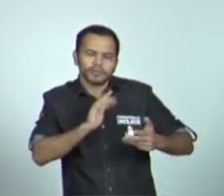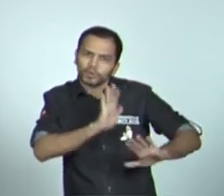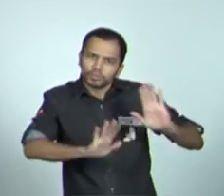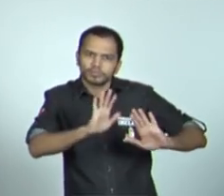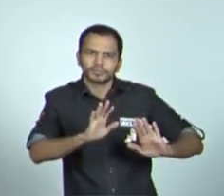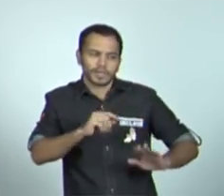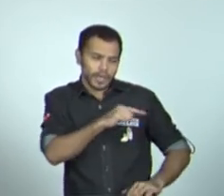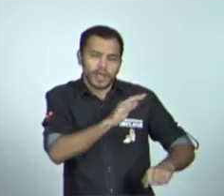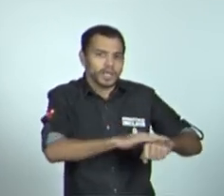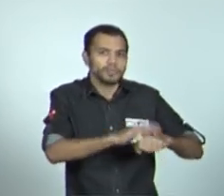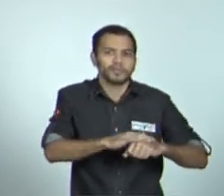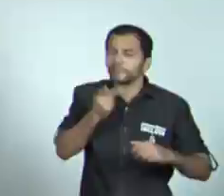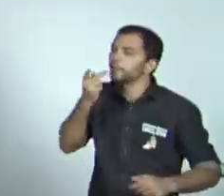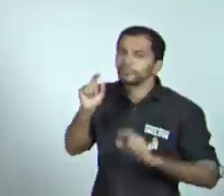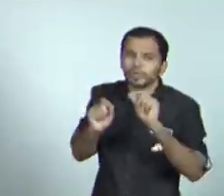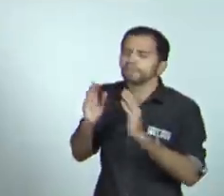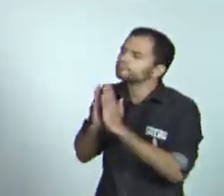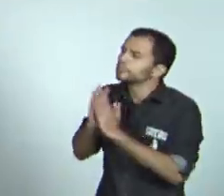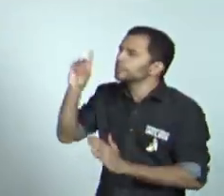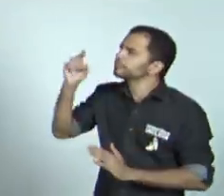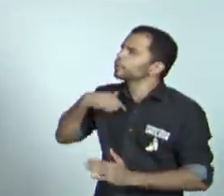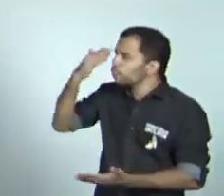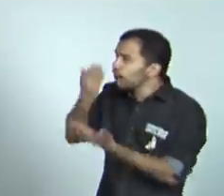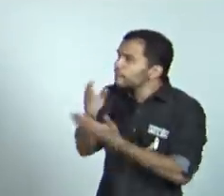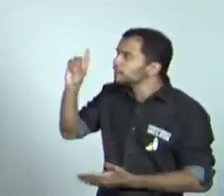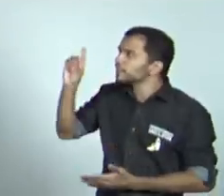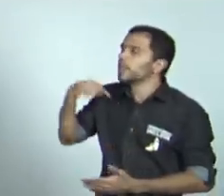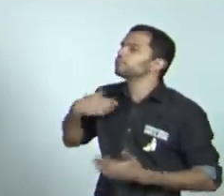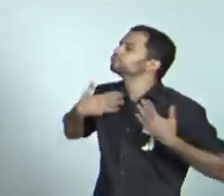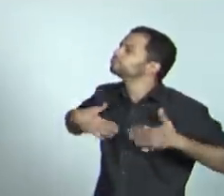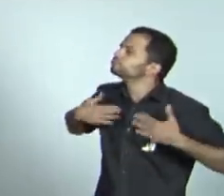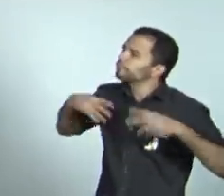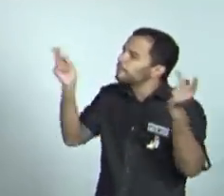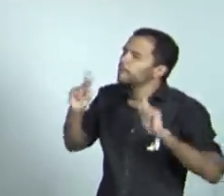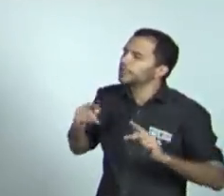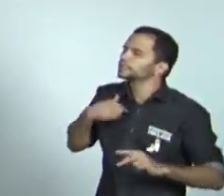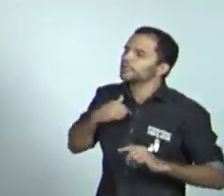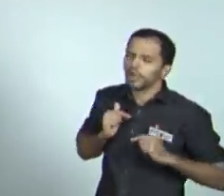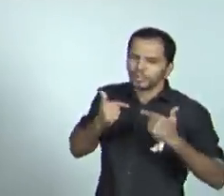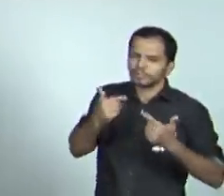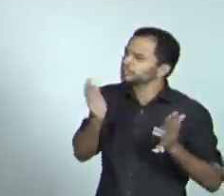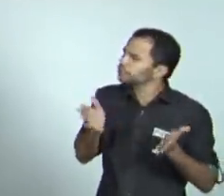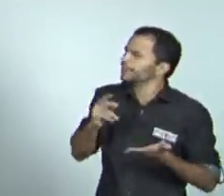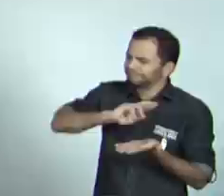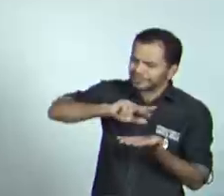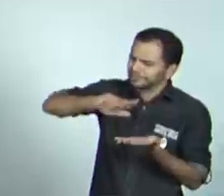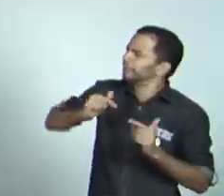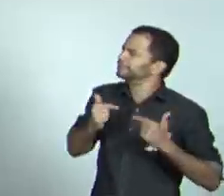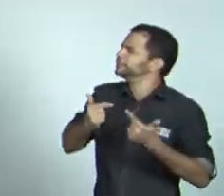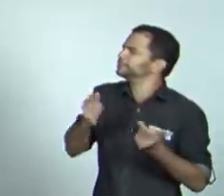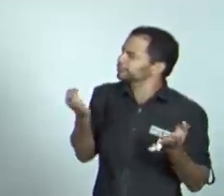vou descansar no senhor é que lindo já fiz a minha parte agora eu vou descansar no